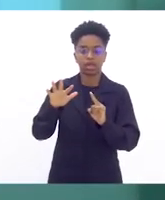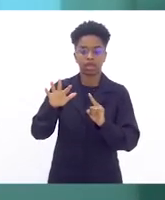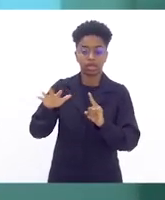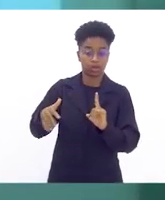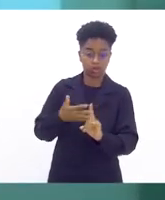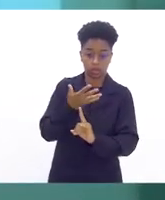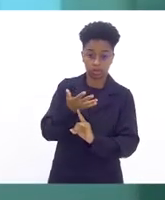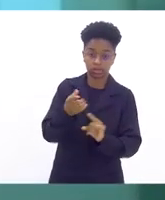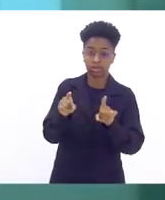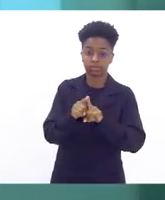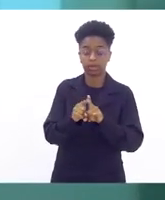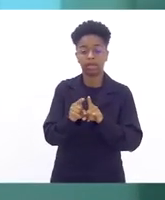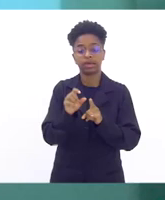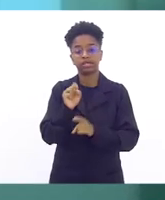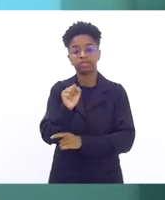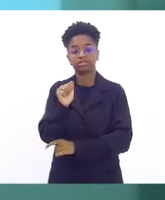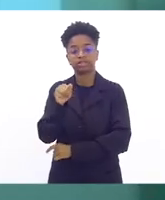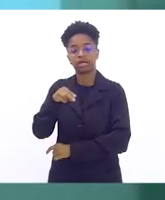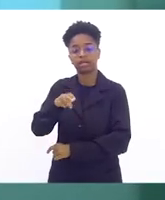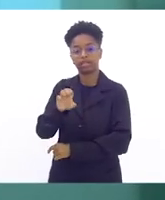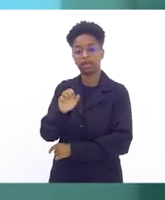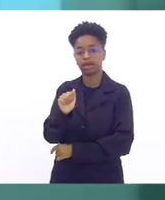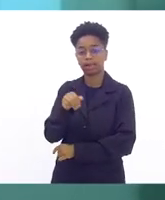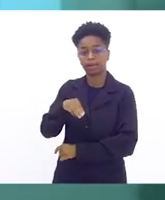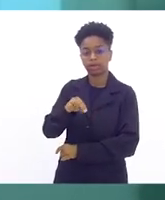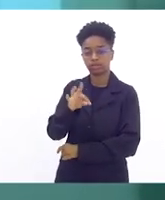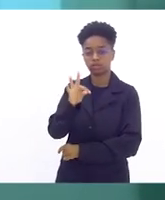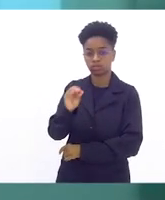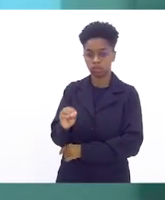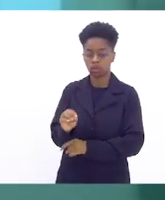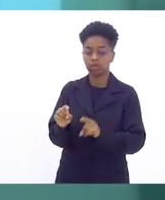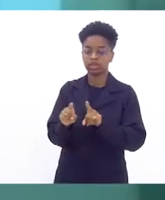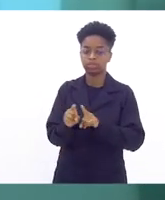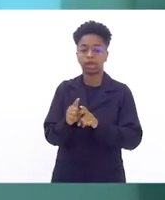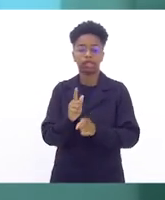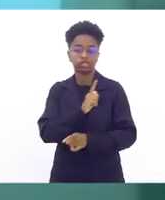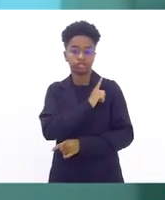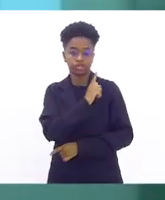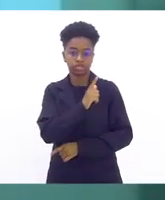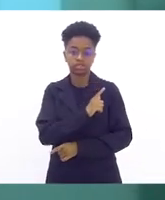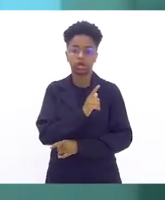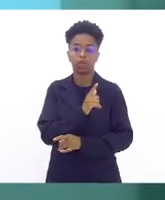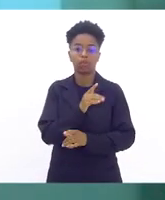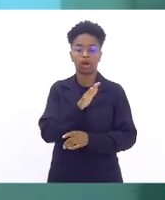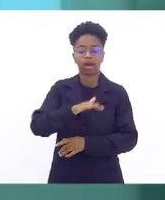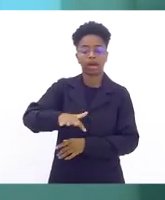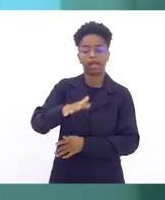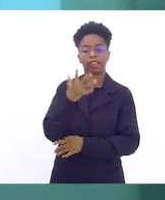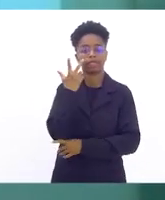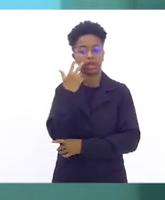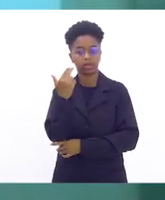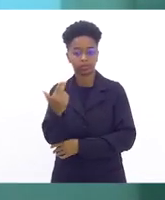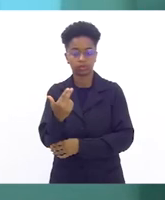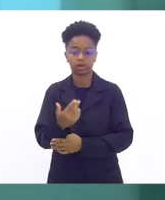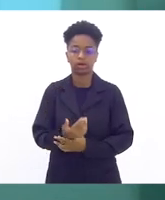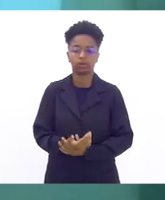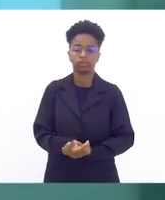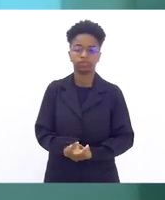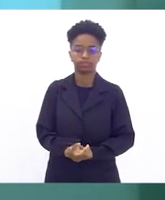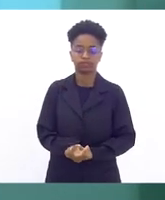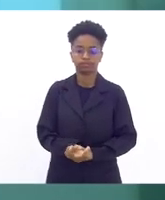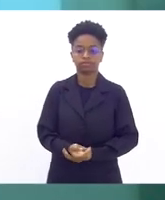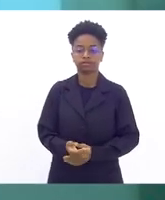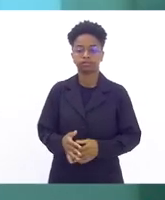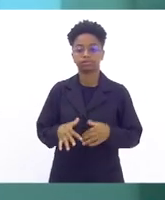na parte de gestão ambiental e diversidade gestão dos recursos naturais daí é um importante